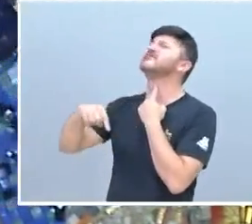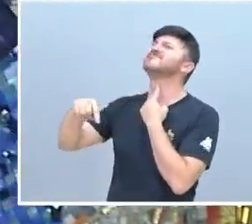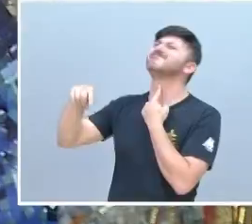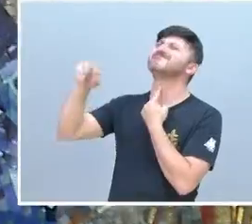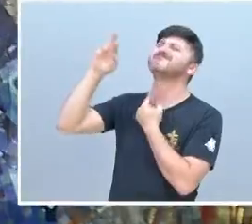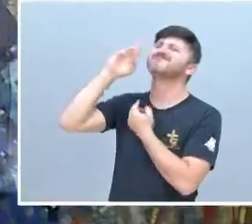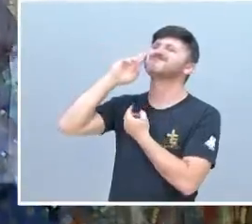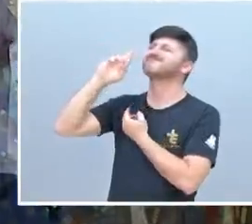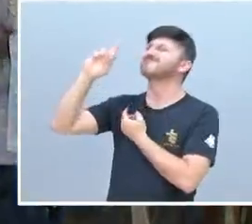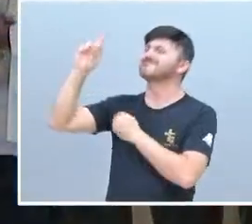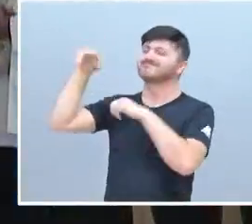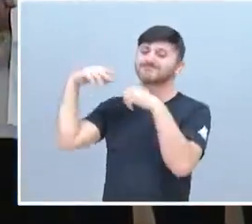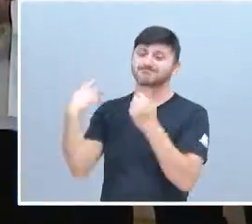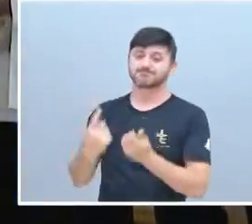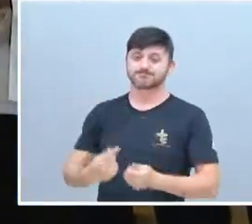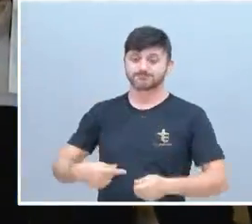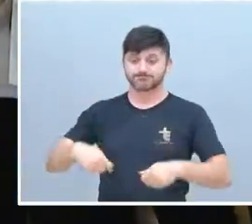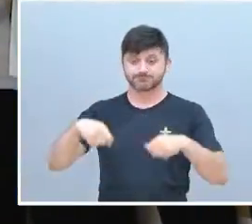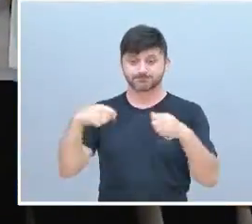sedenta está.